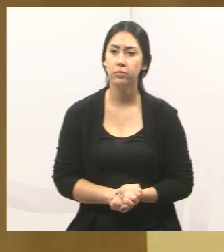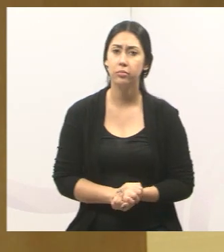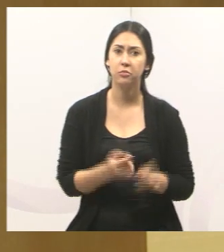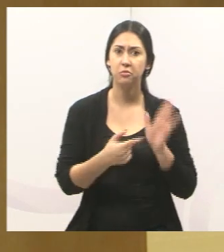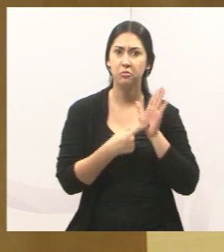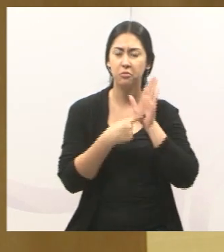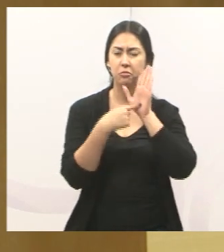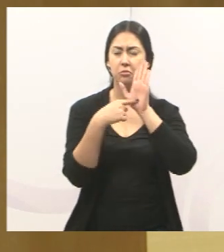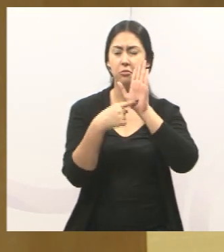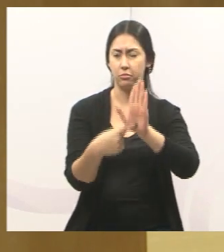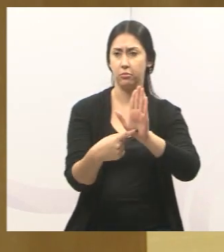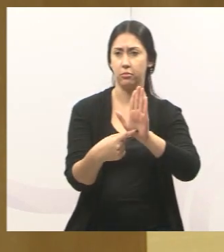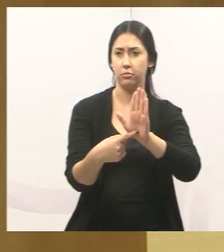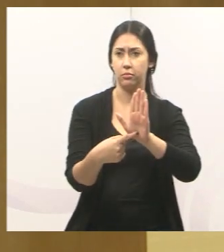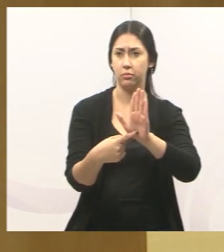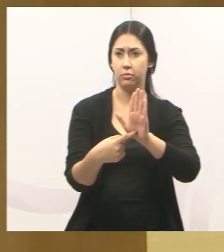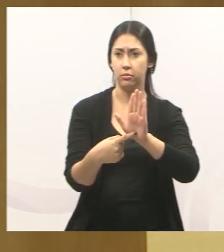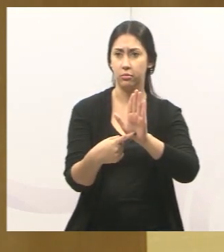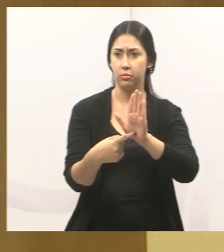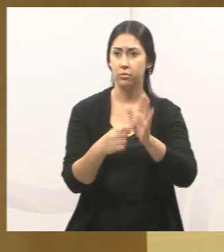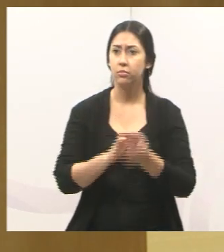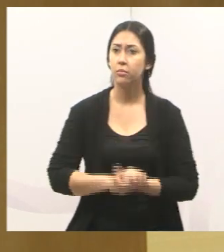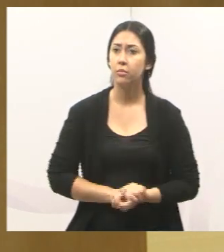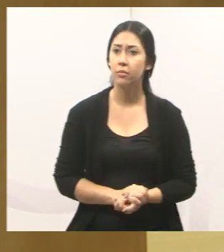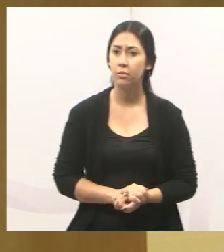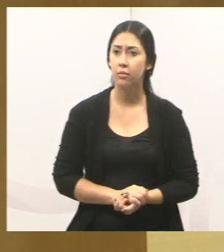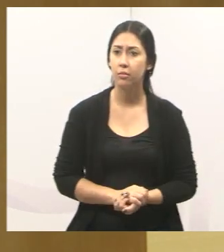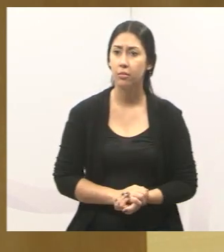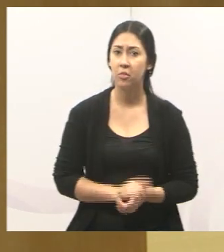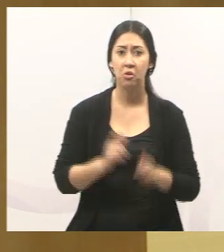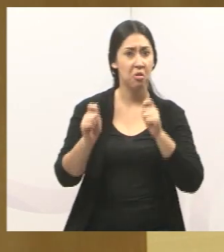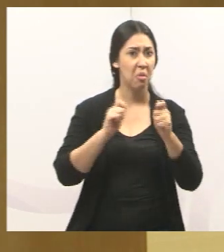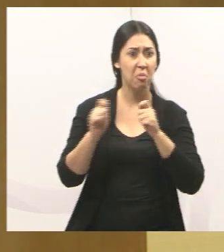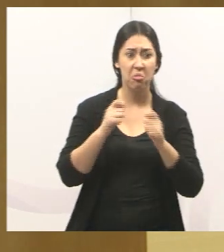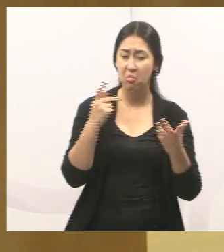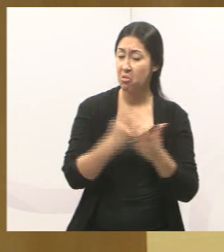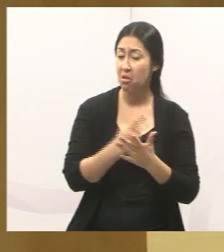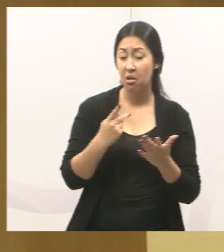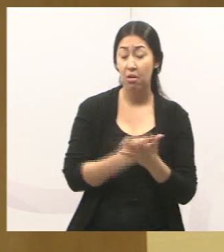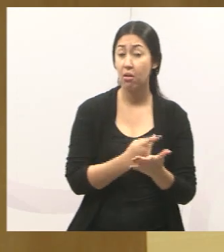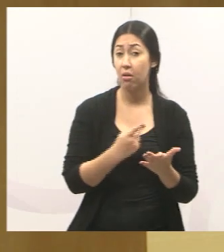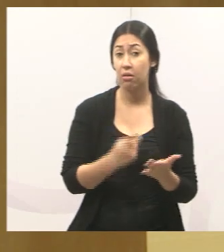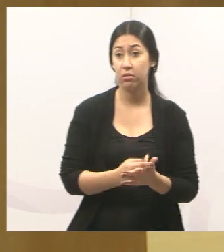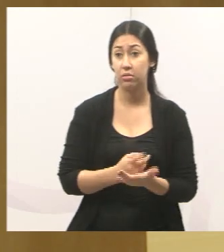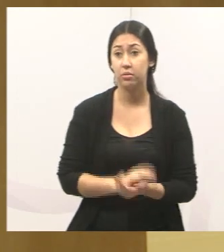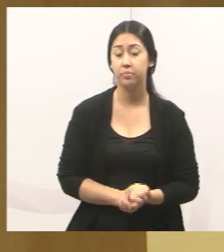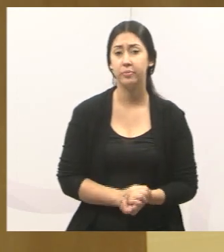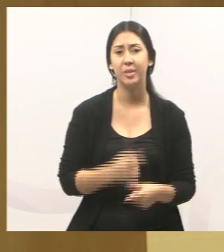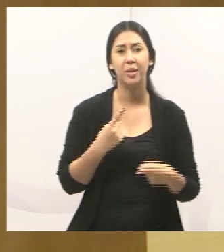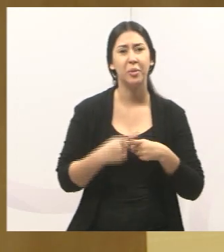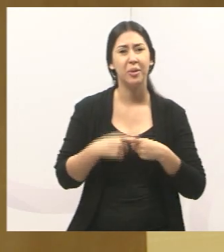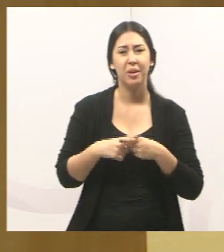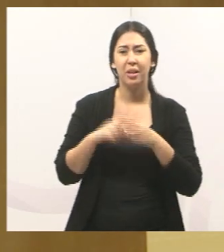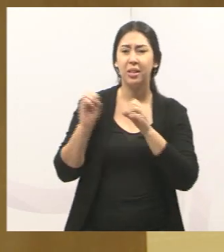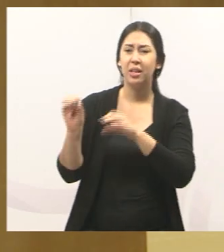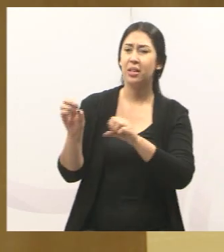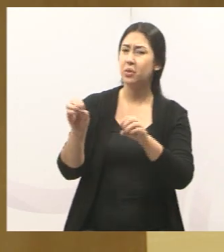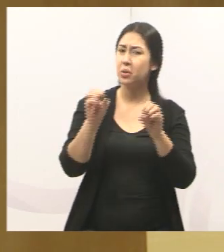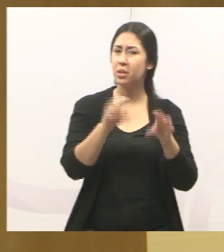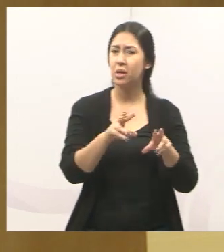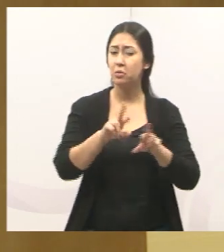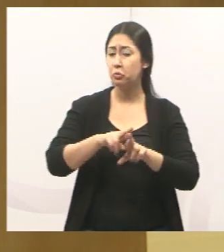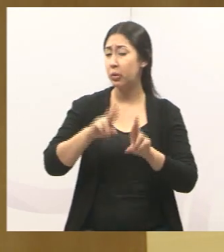que incumbem um pouco a improbabilidade administrativa. Porque, ao contrário da educação, que não